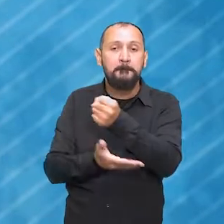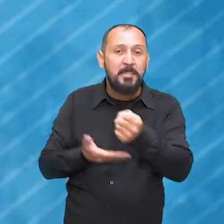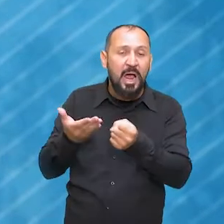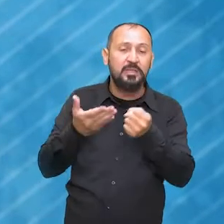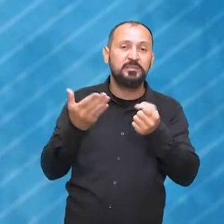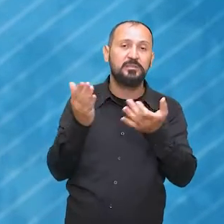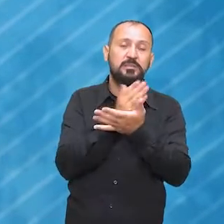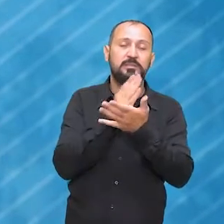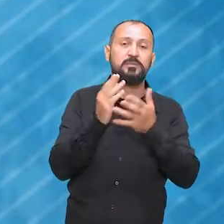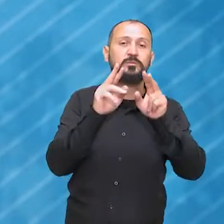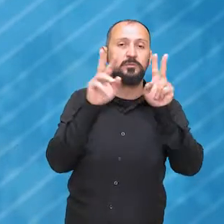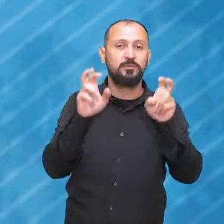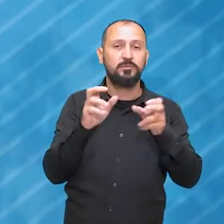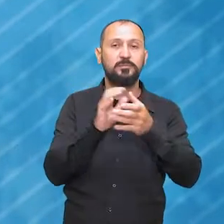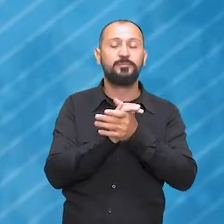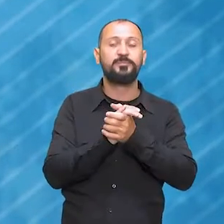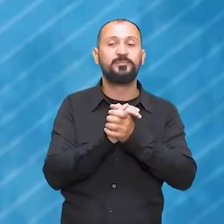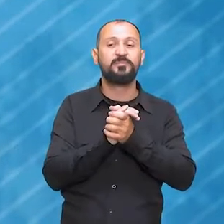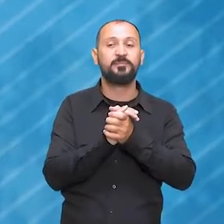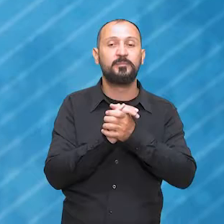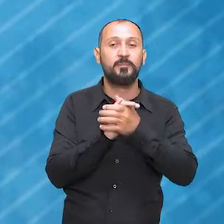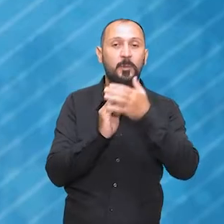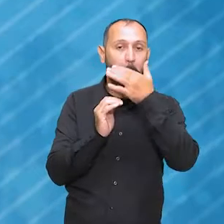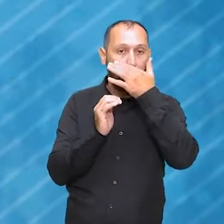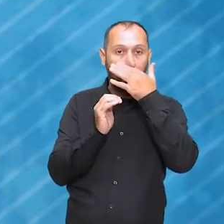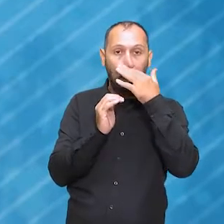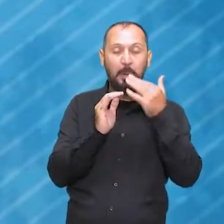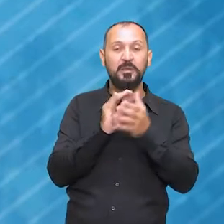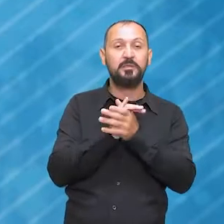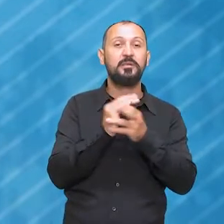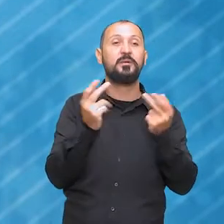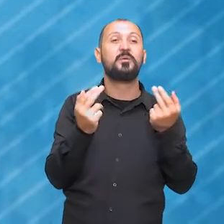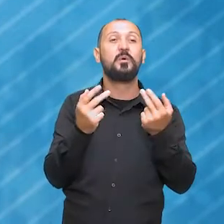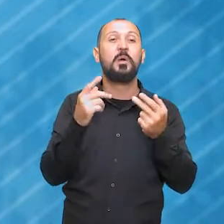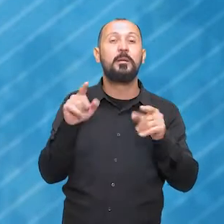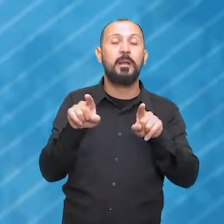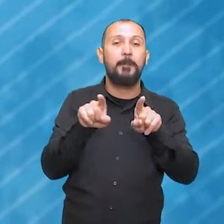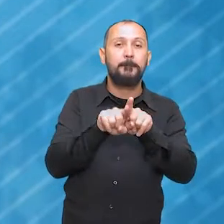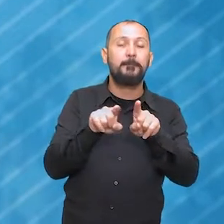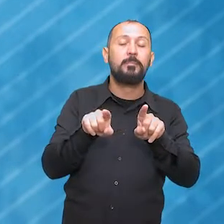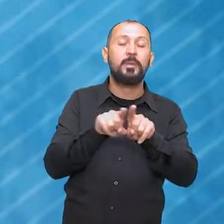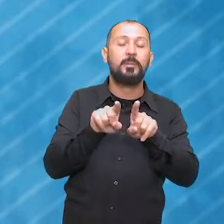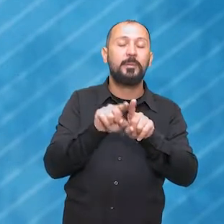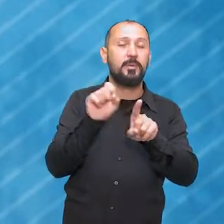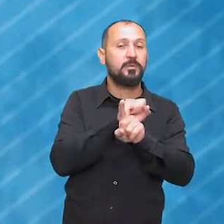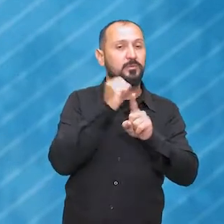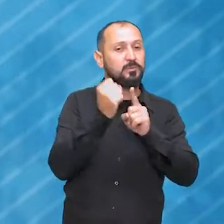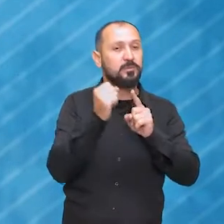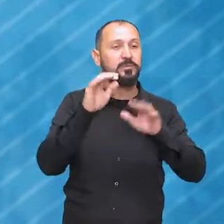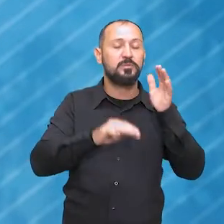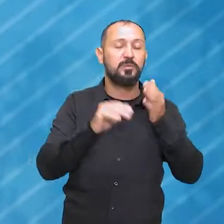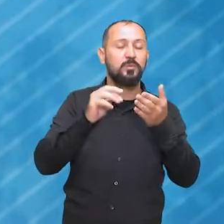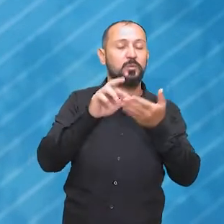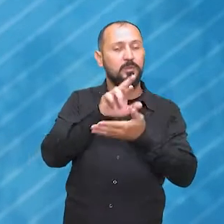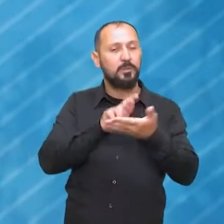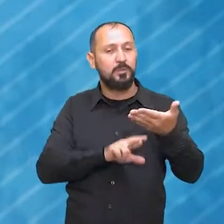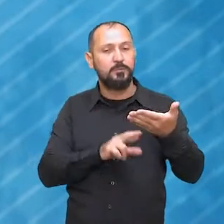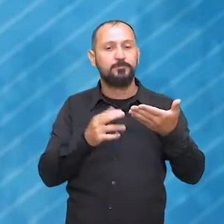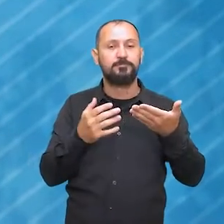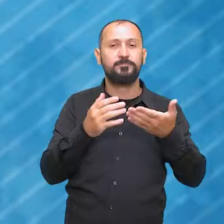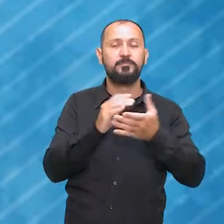parecer de algum determinado tema, claro, afeito a cada uma dessas comissões, bem como provocada pela própria sociedade, quando